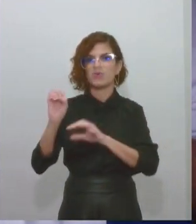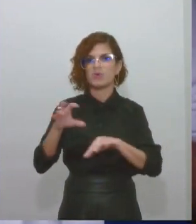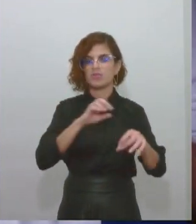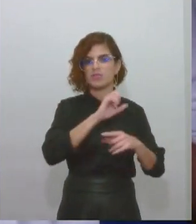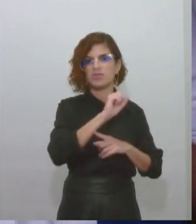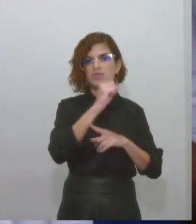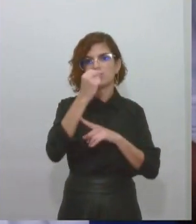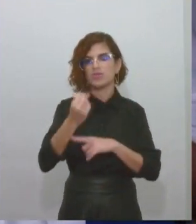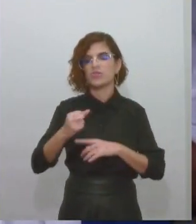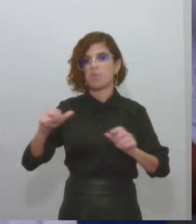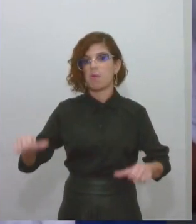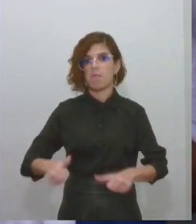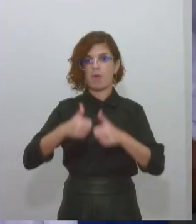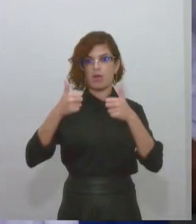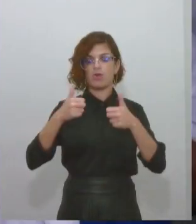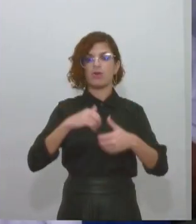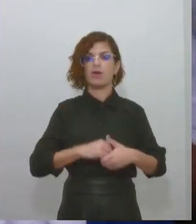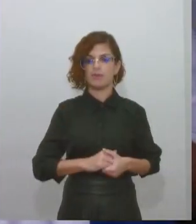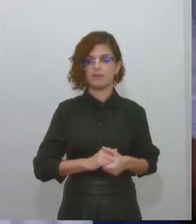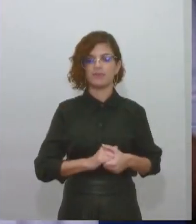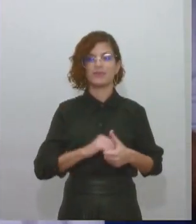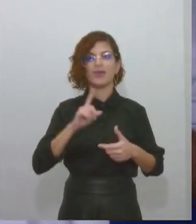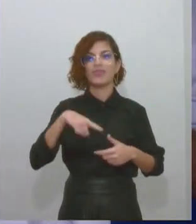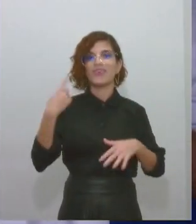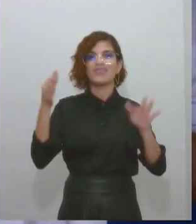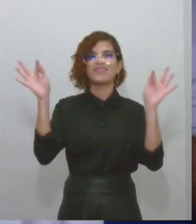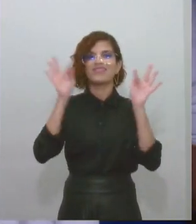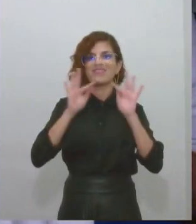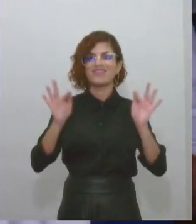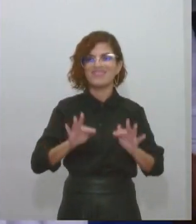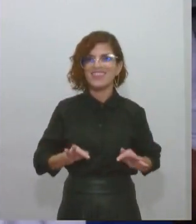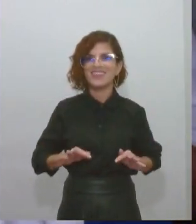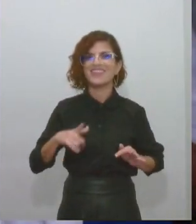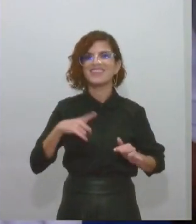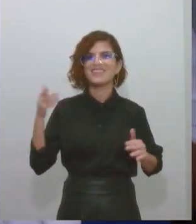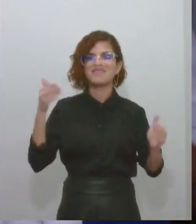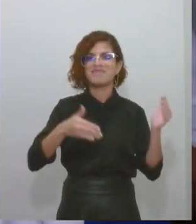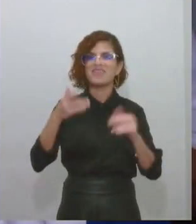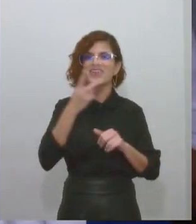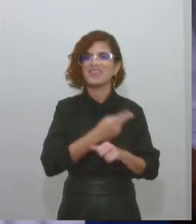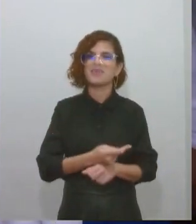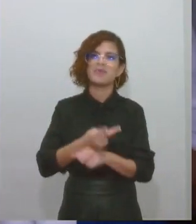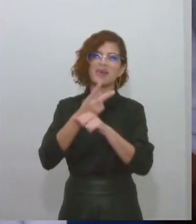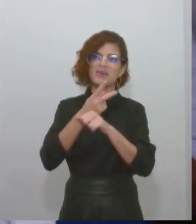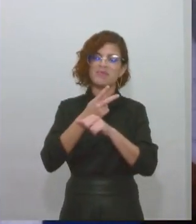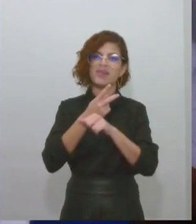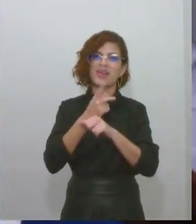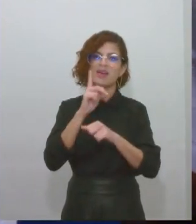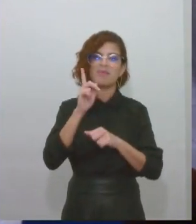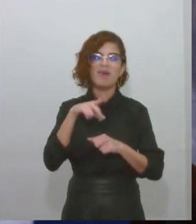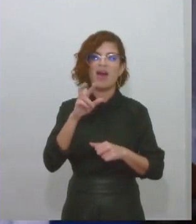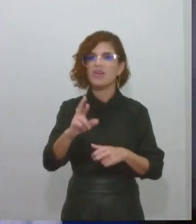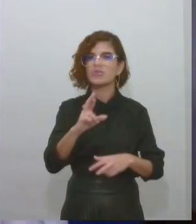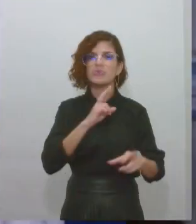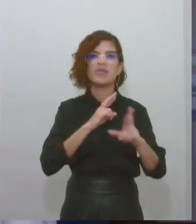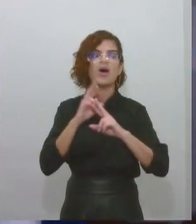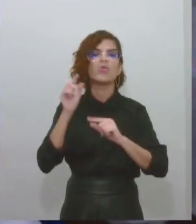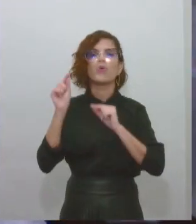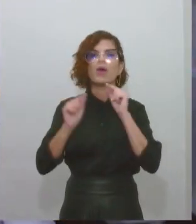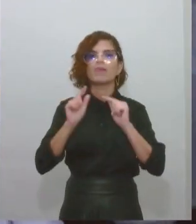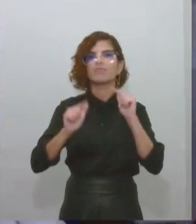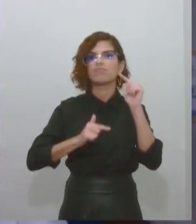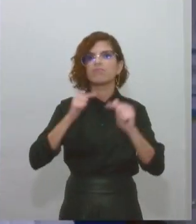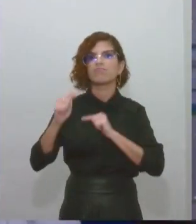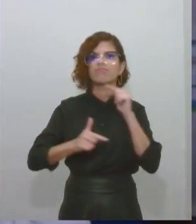nossa escola, estamos muito felizes em participar dessa premiação. É fruto e resultado de um trabalho contínuo dos